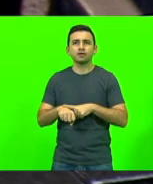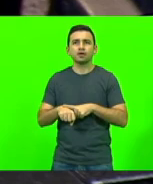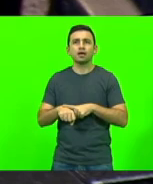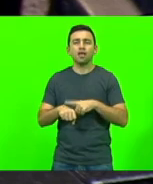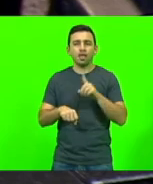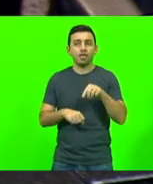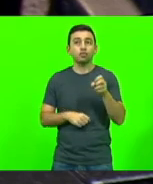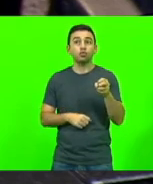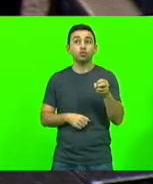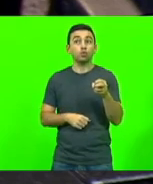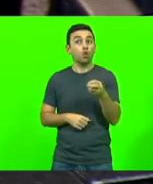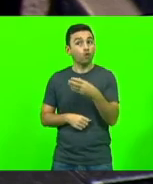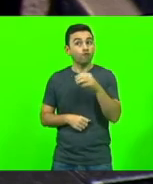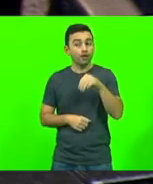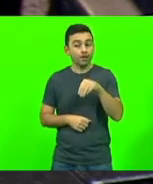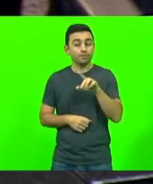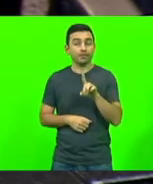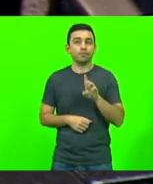o MDB.